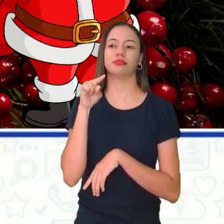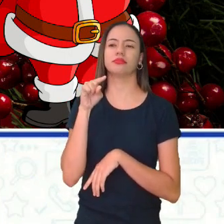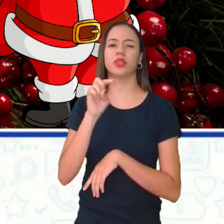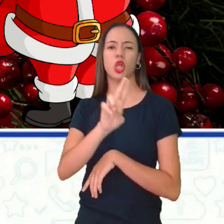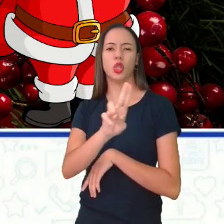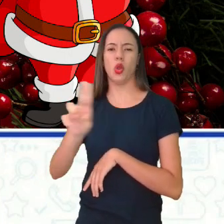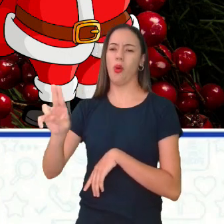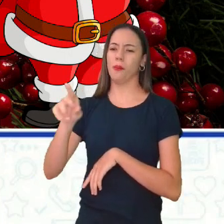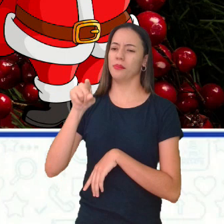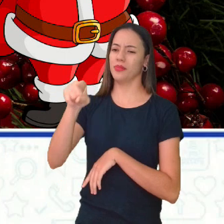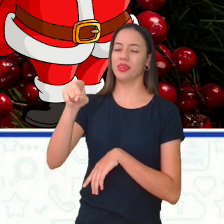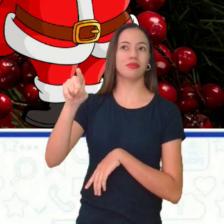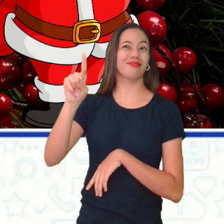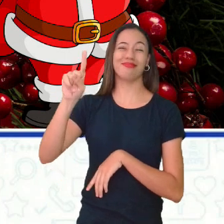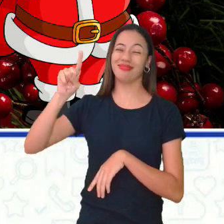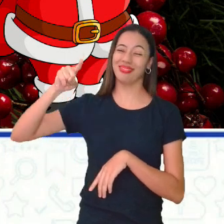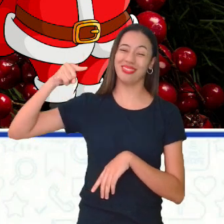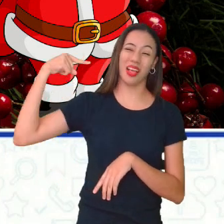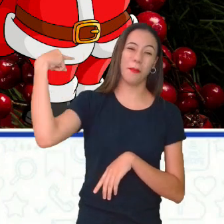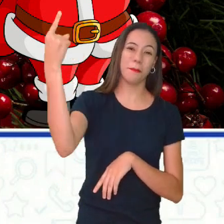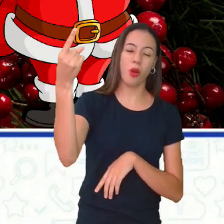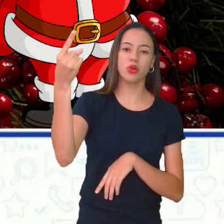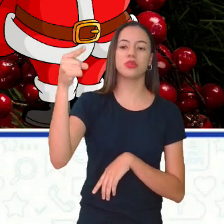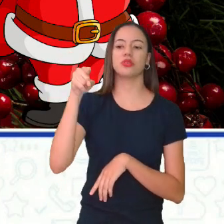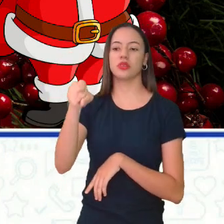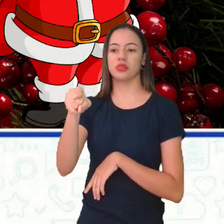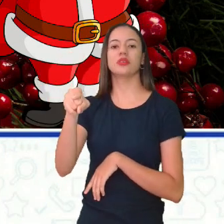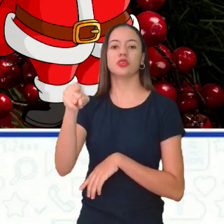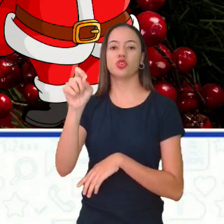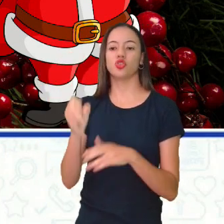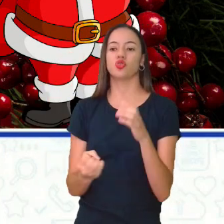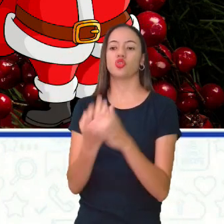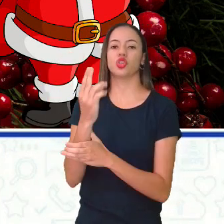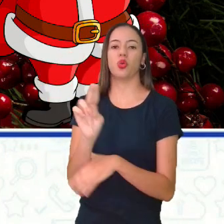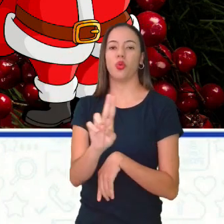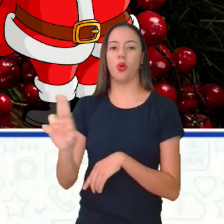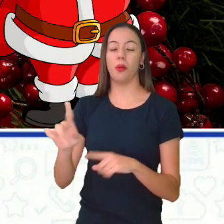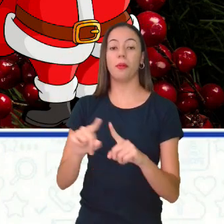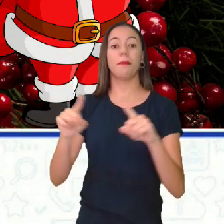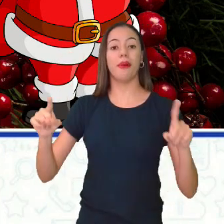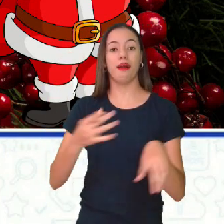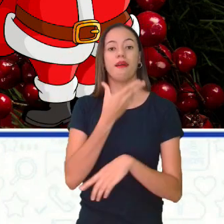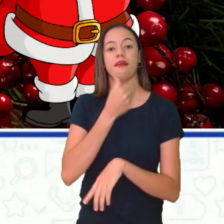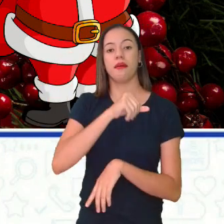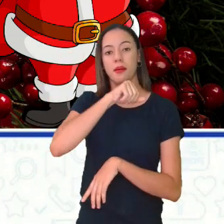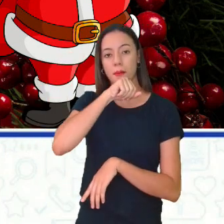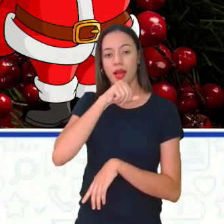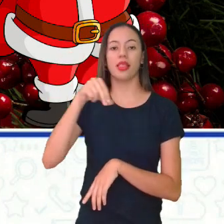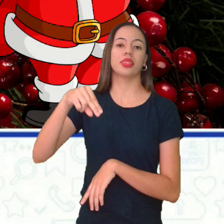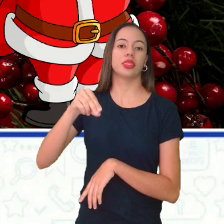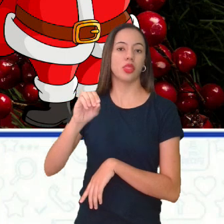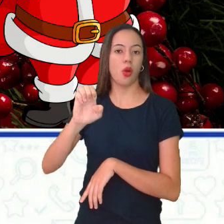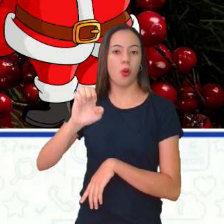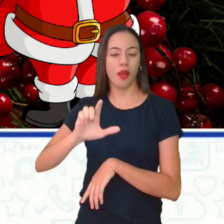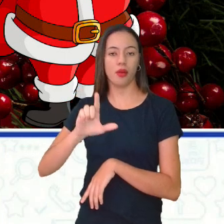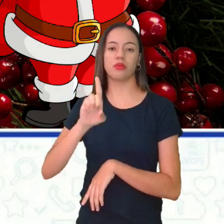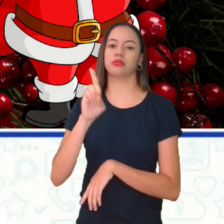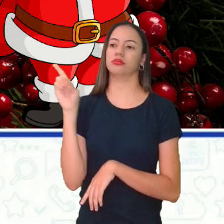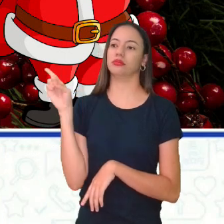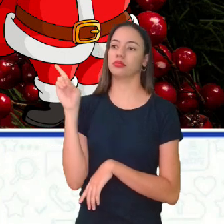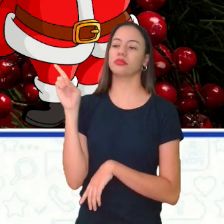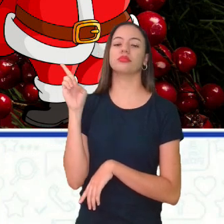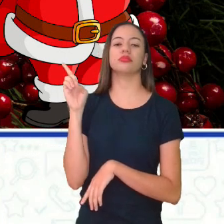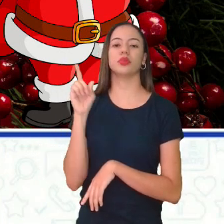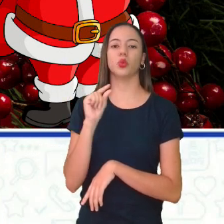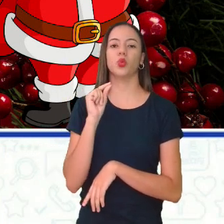nome bem depois, mas na realidade o Papai Noel ele é aquele, né, que a